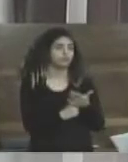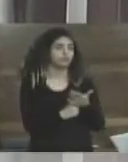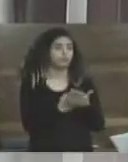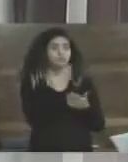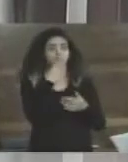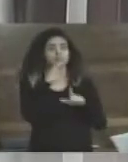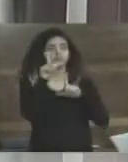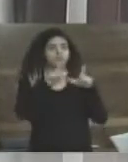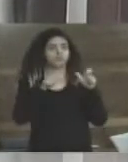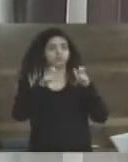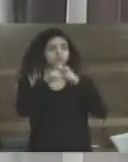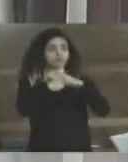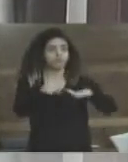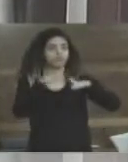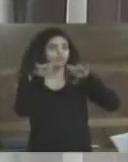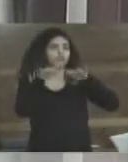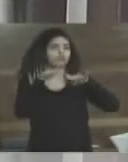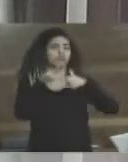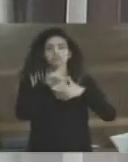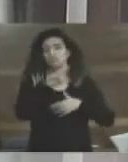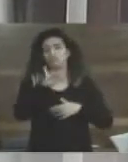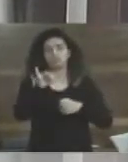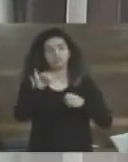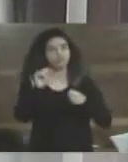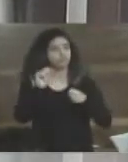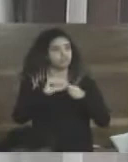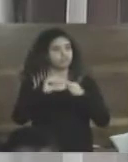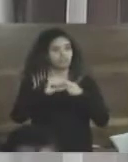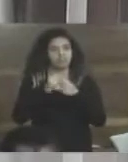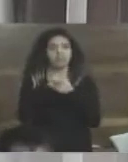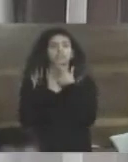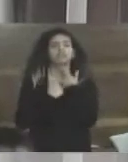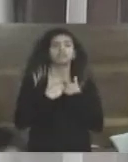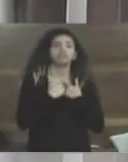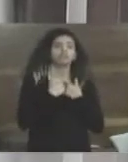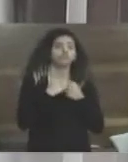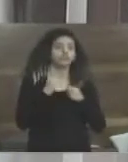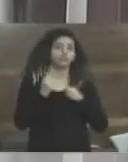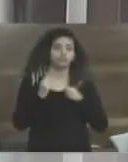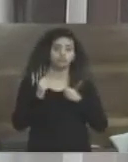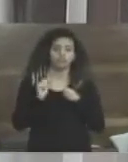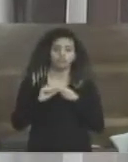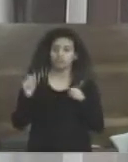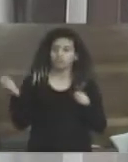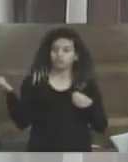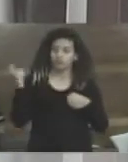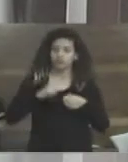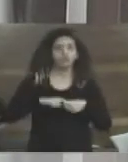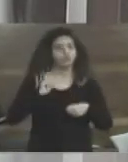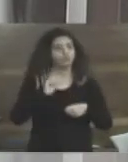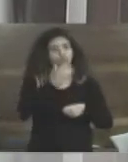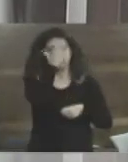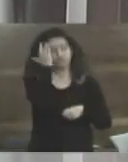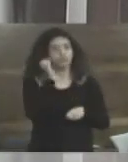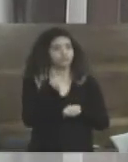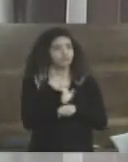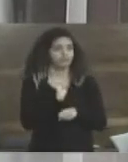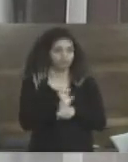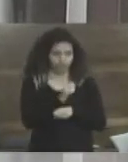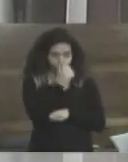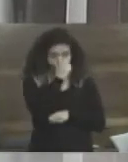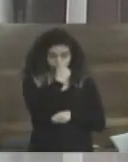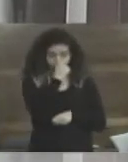o pessoal que está aqui na plenária é que não vai faltar empenho desse vereador para trazer de volta o que todo mundo espera.